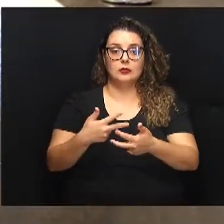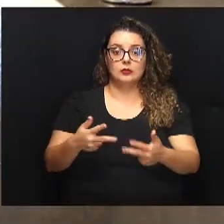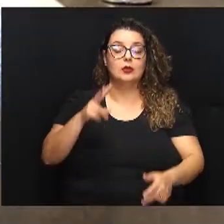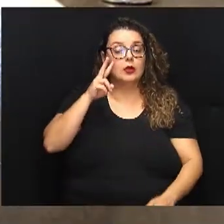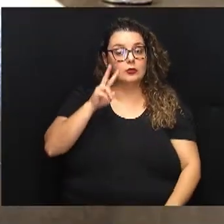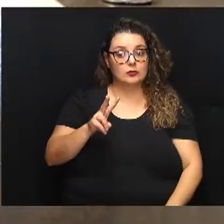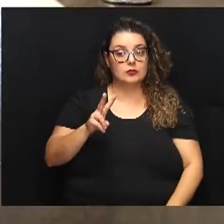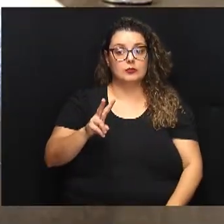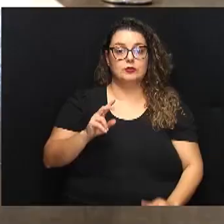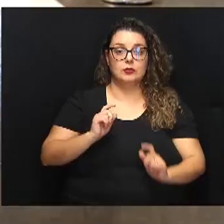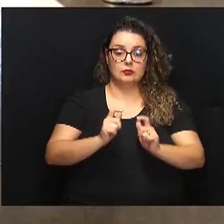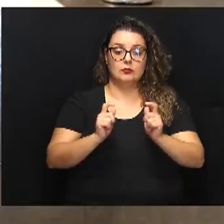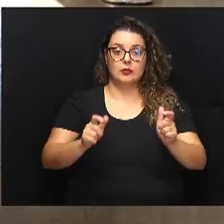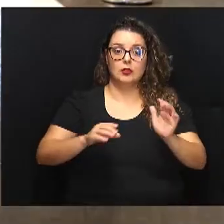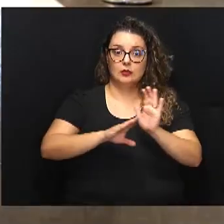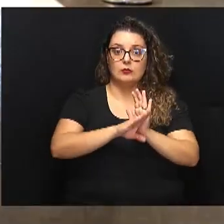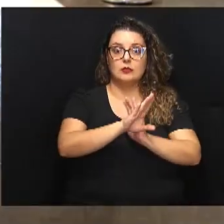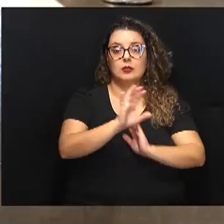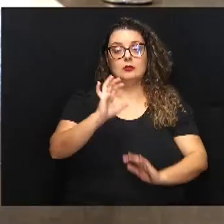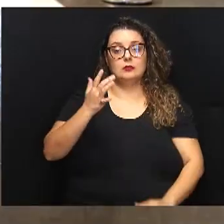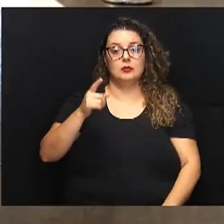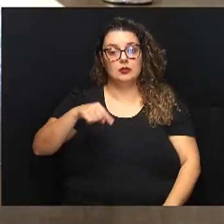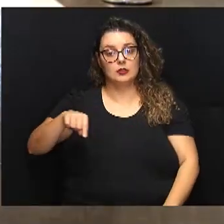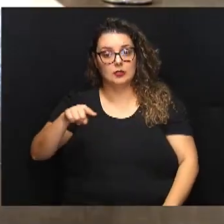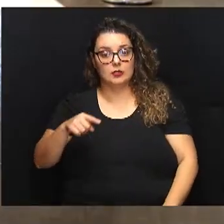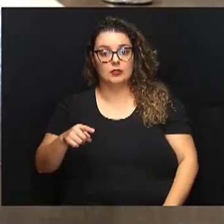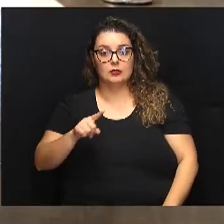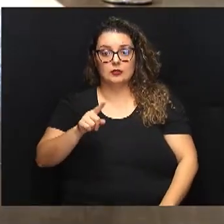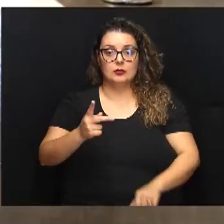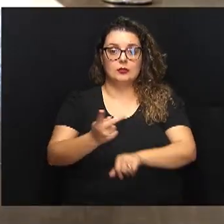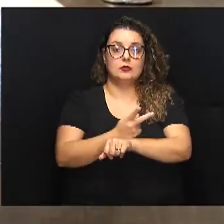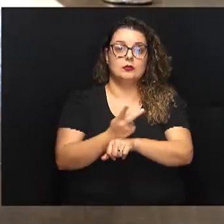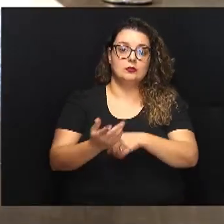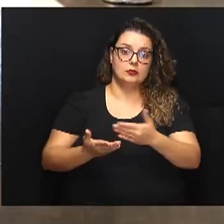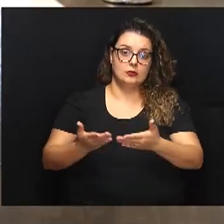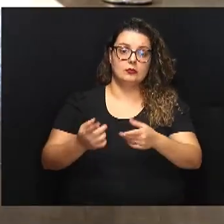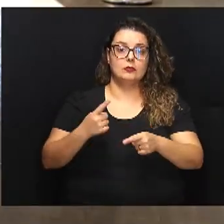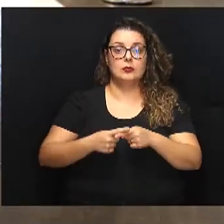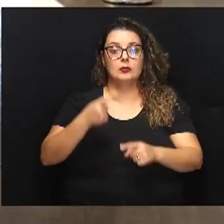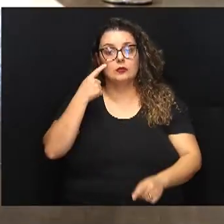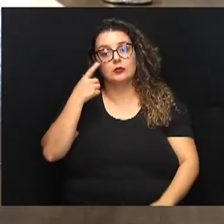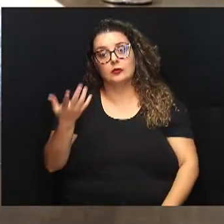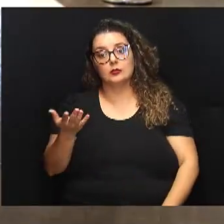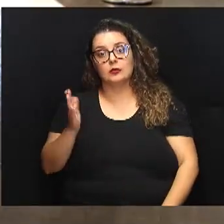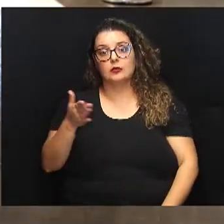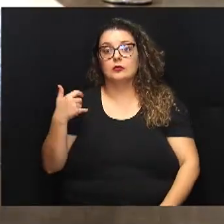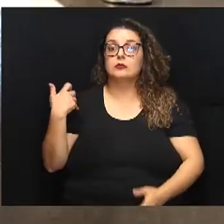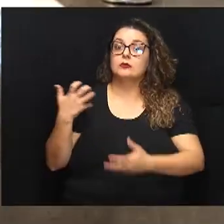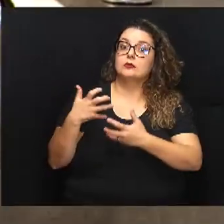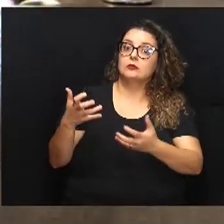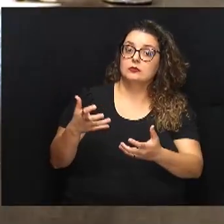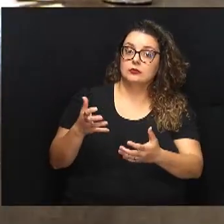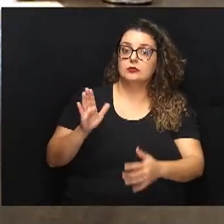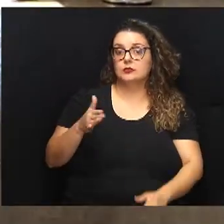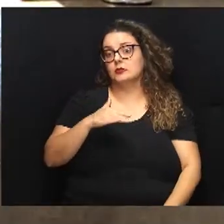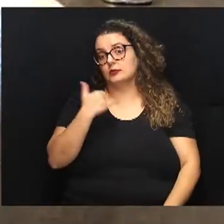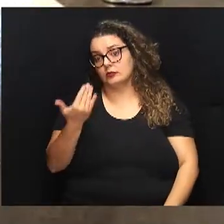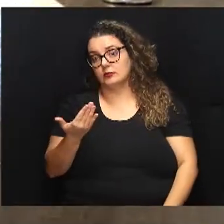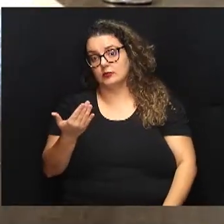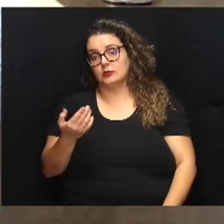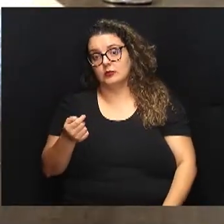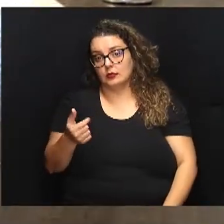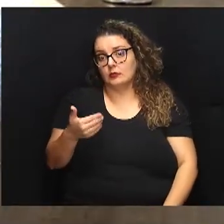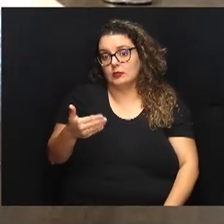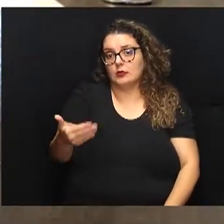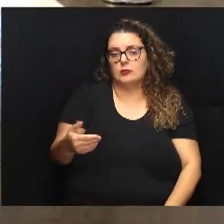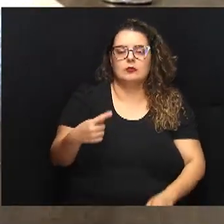visto de forma crescente, e eles muitas vezes não buscam tratamento porque pensam, já estamos idosos, né? A gente já vai morrer mesmo daqui a pouco, por que